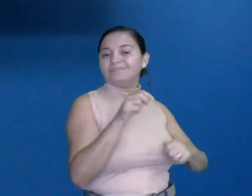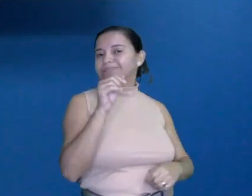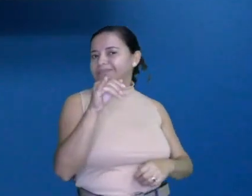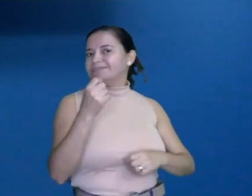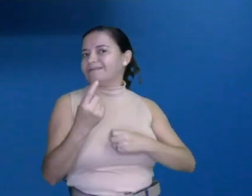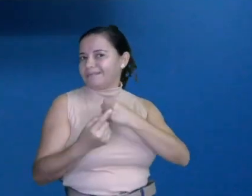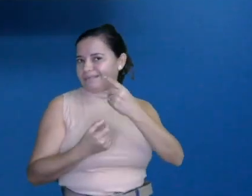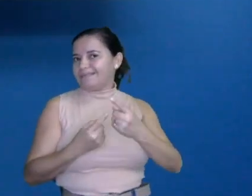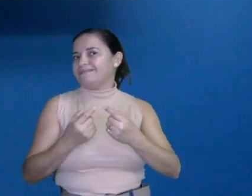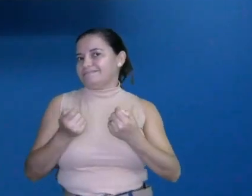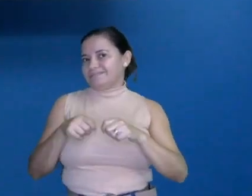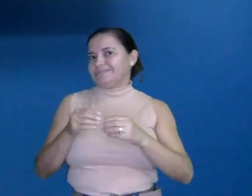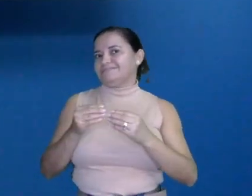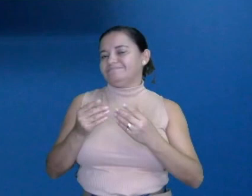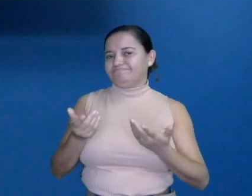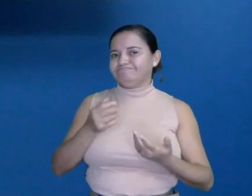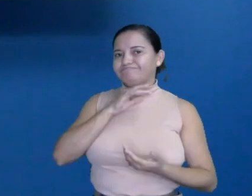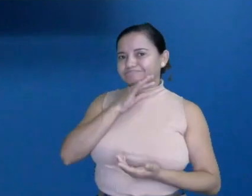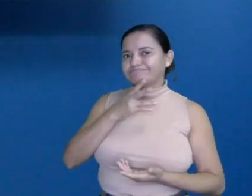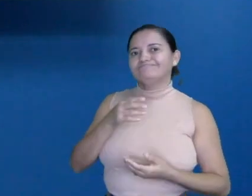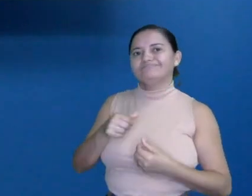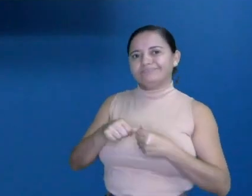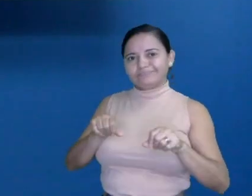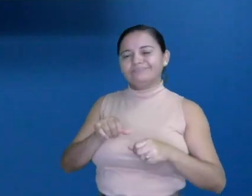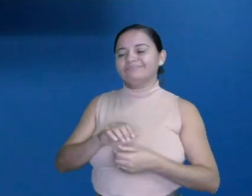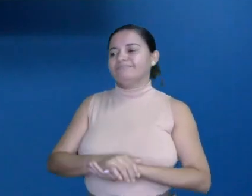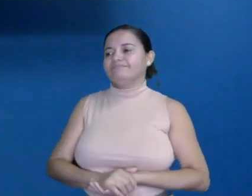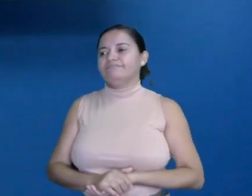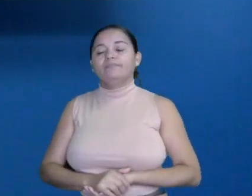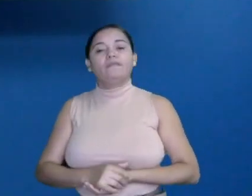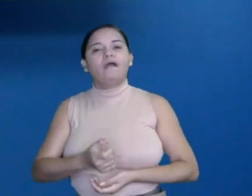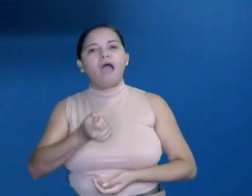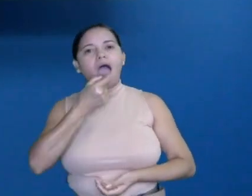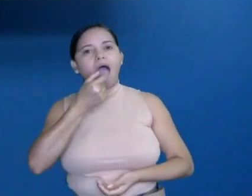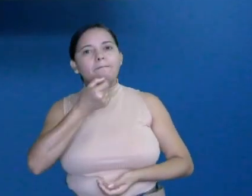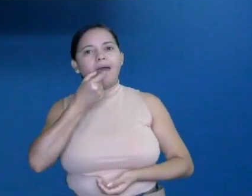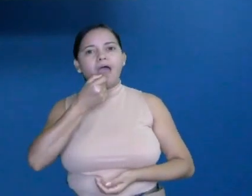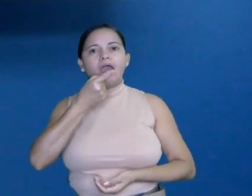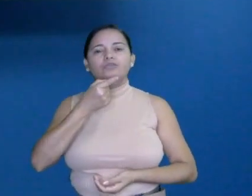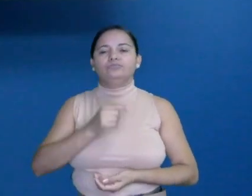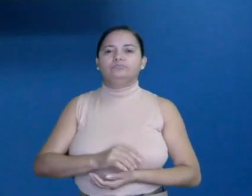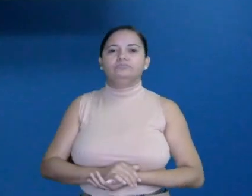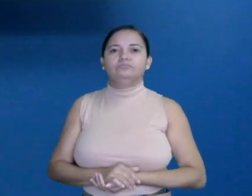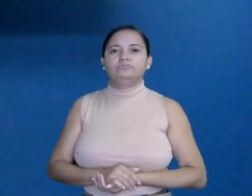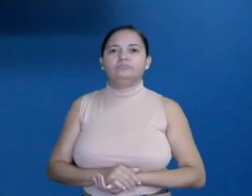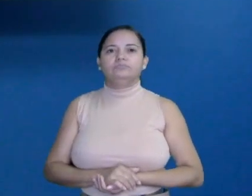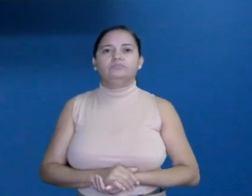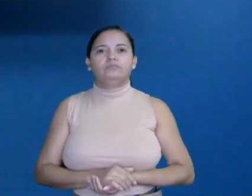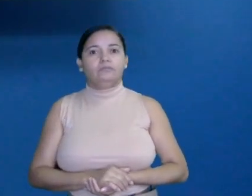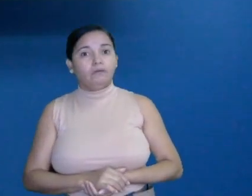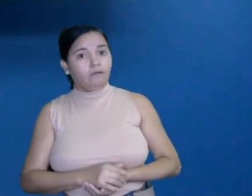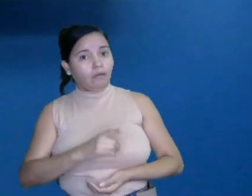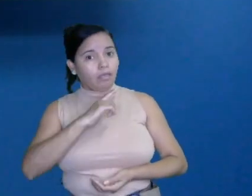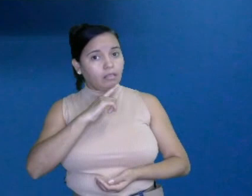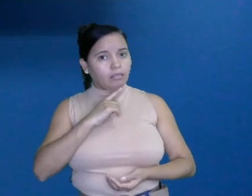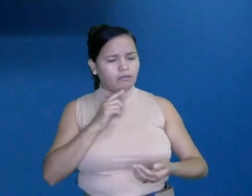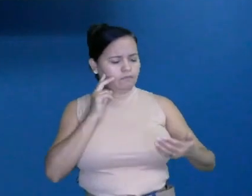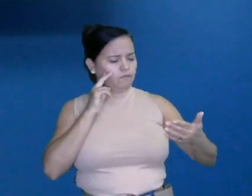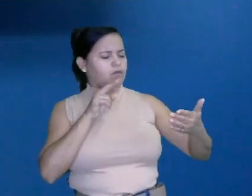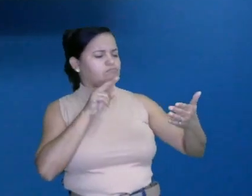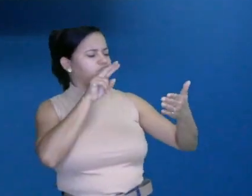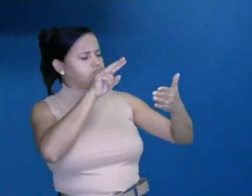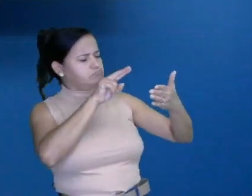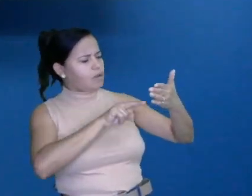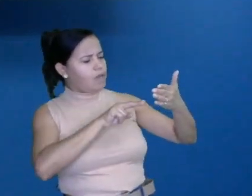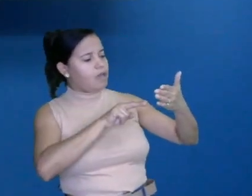Alguns remédios que a gente toma, alguns outros produtos, diz assim, após aberto, colocar na geladeira, porque tem que ficar lá. Se